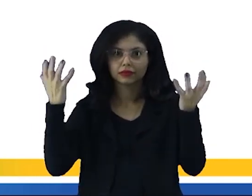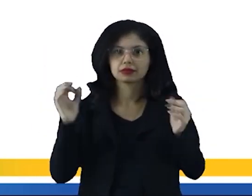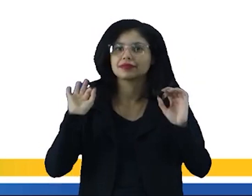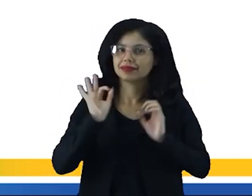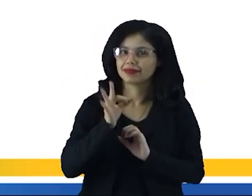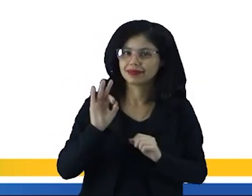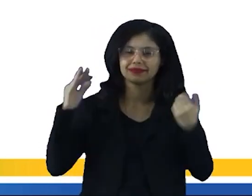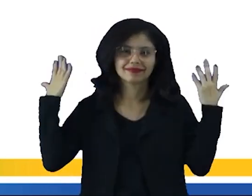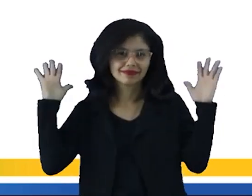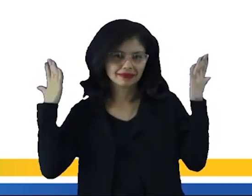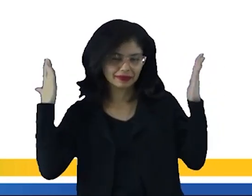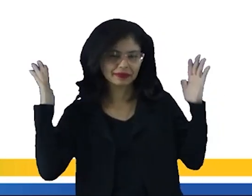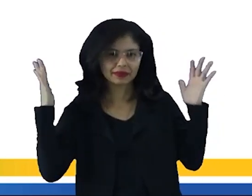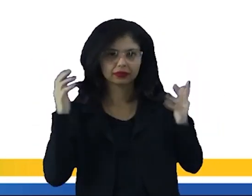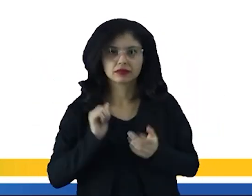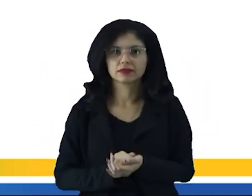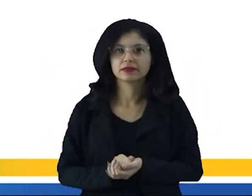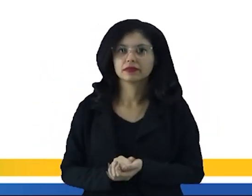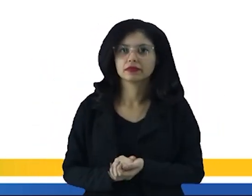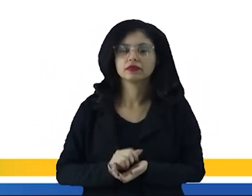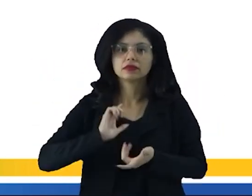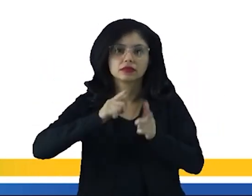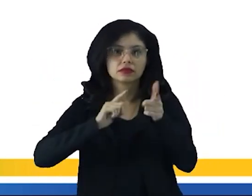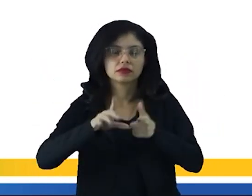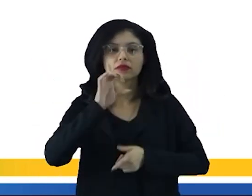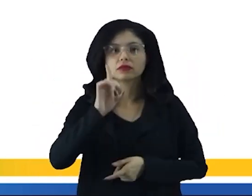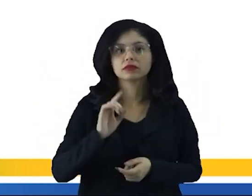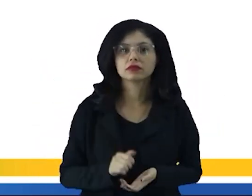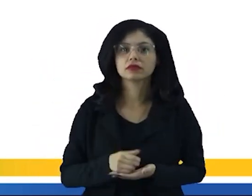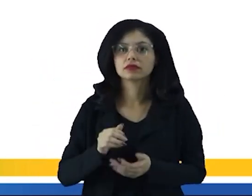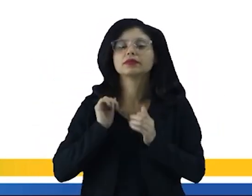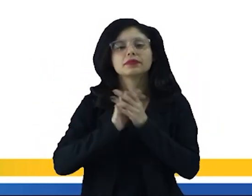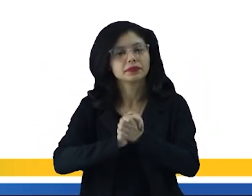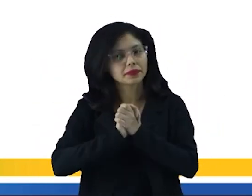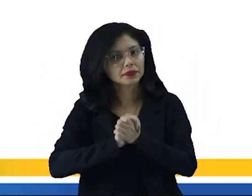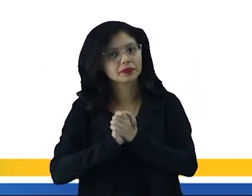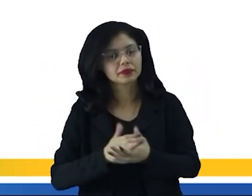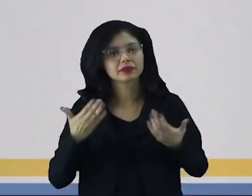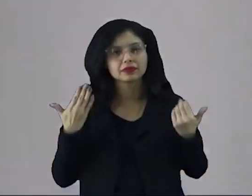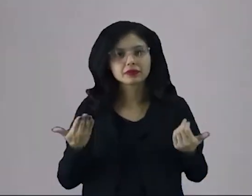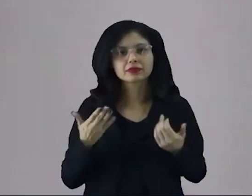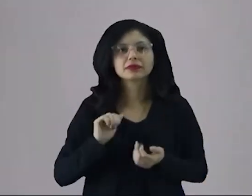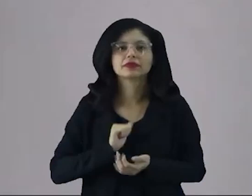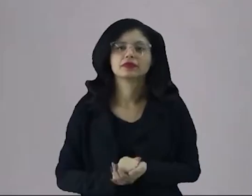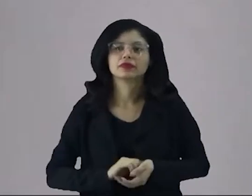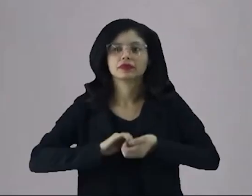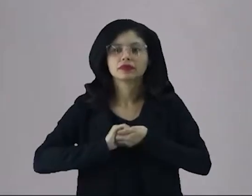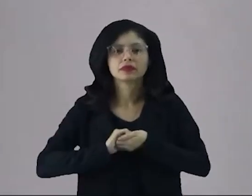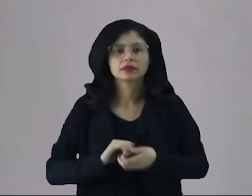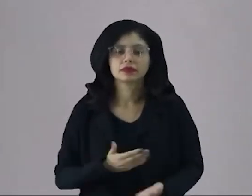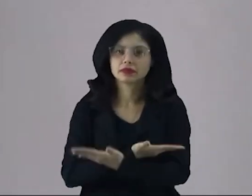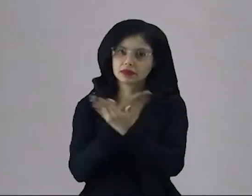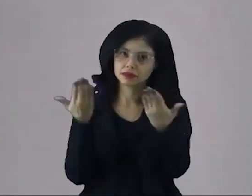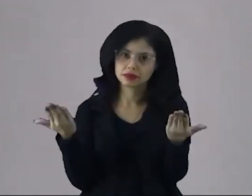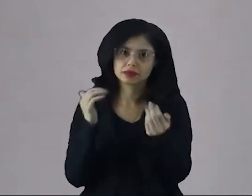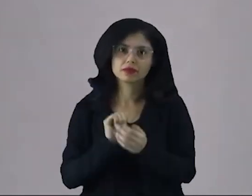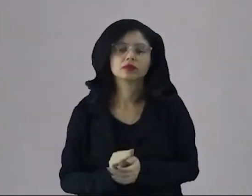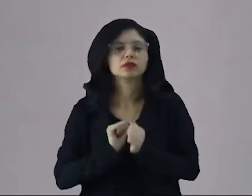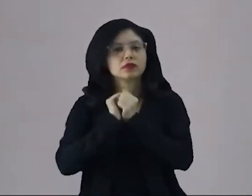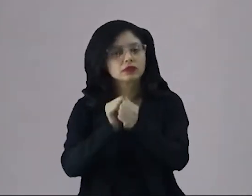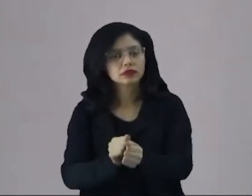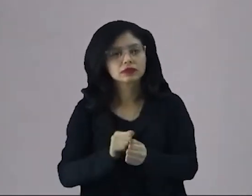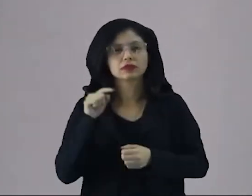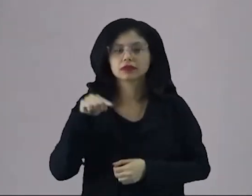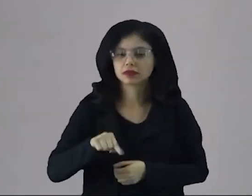tá certo! É a letra D. Então, meus parabéns. Eu quero então parabenizar todos vocês que